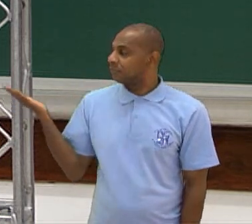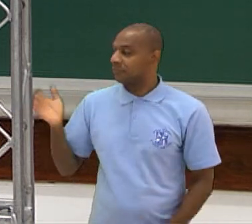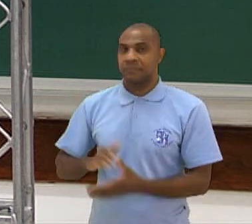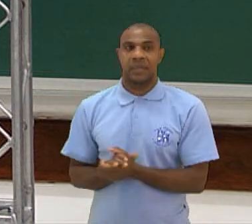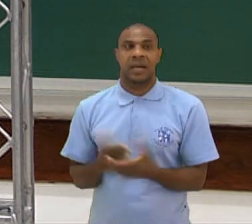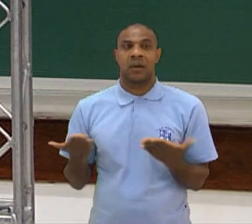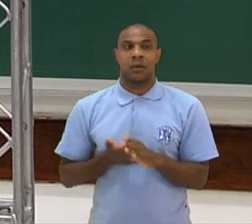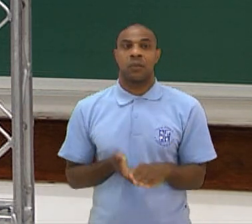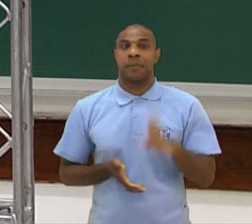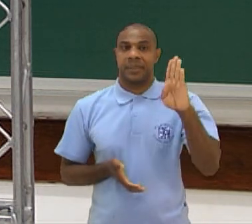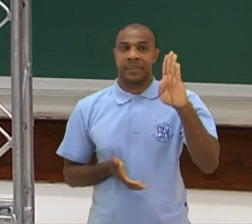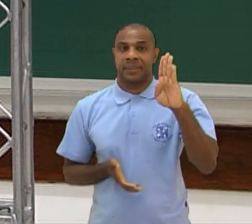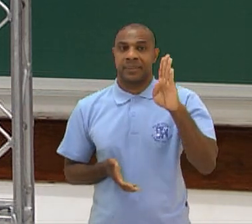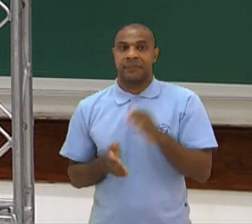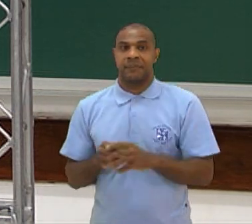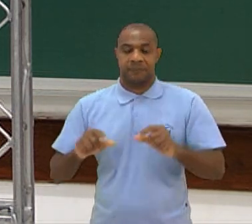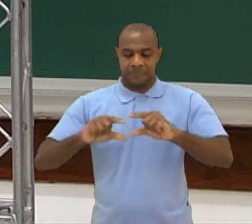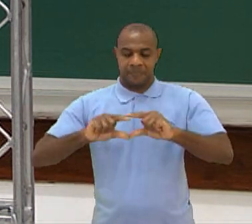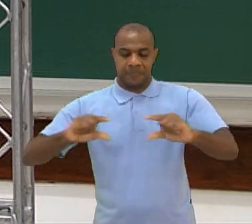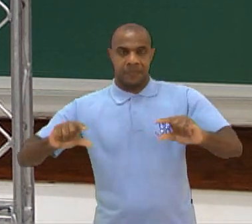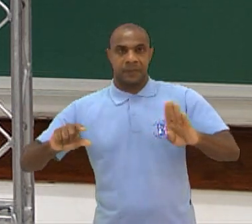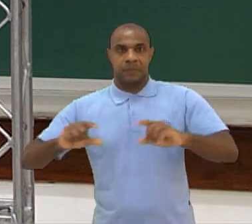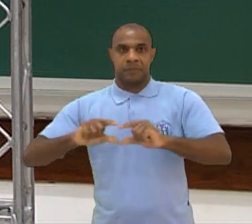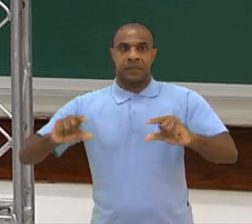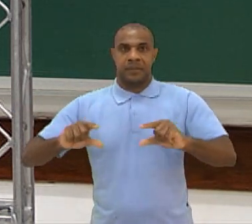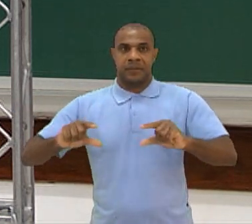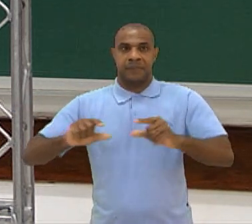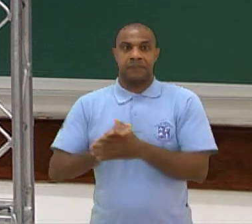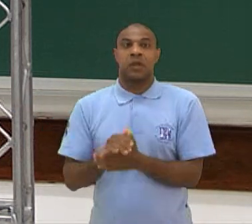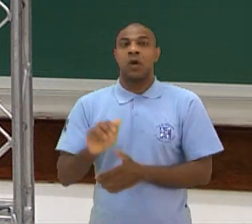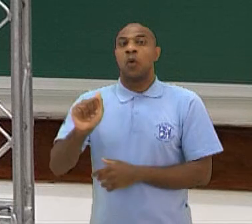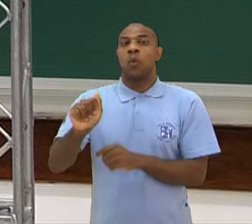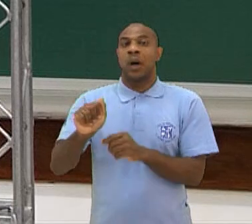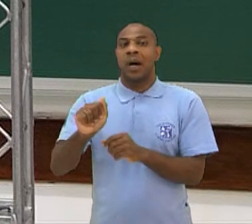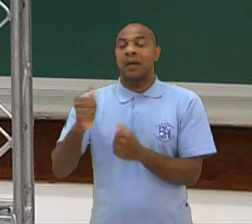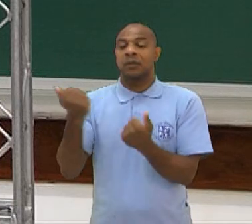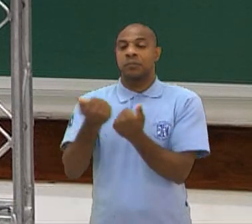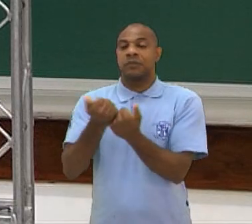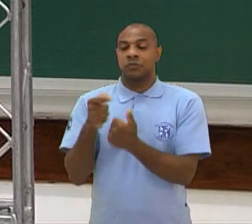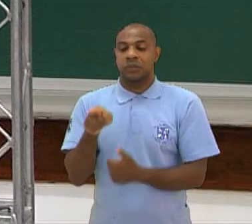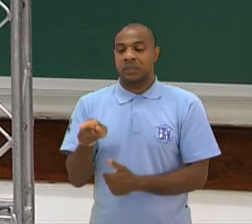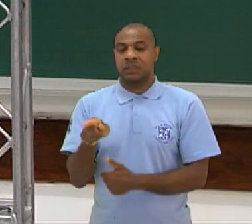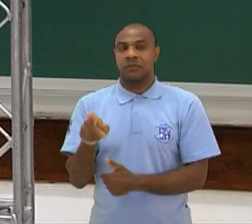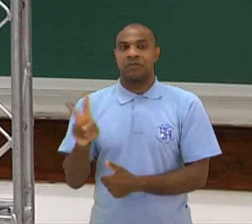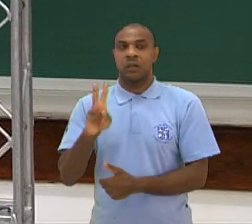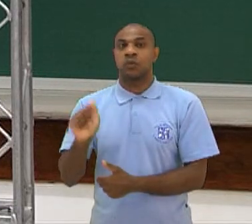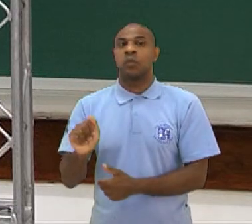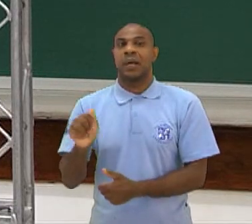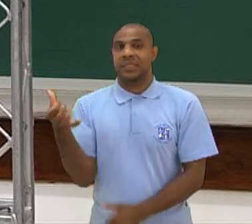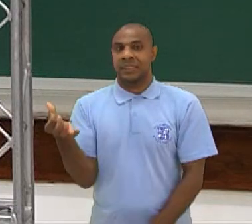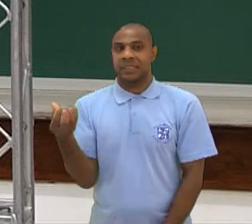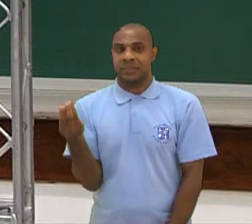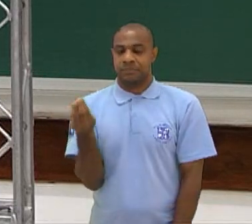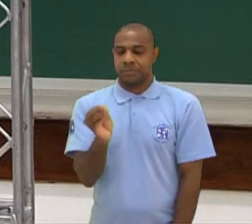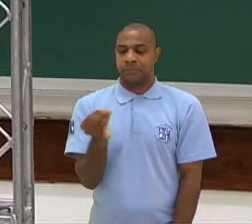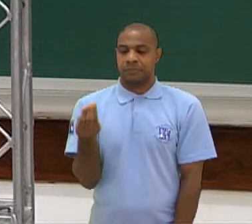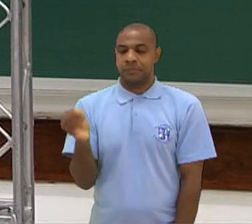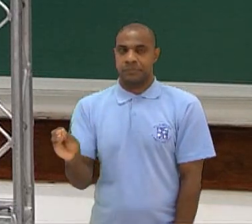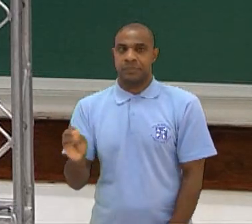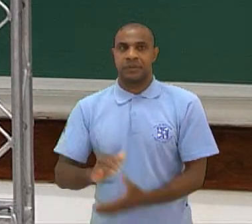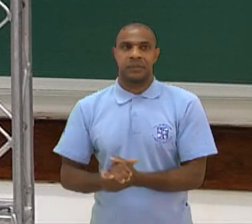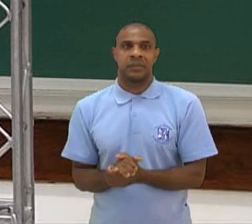A for igual a 6, o determinante da matriz incompleta será 0. E é